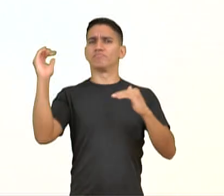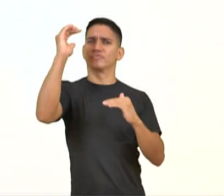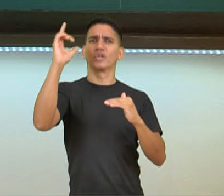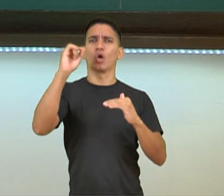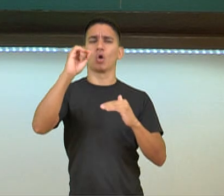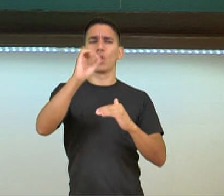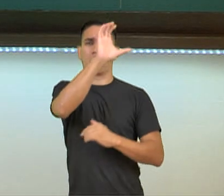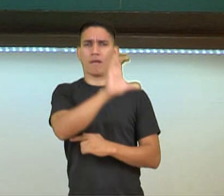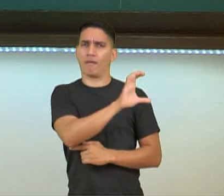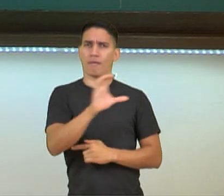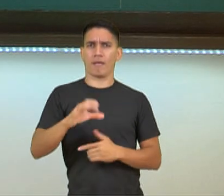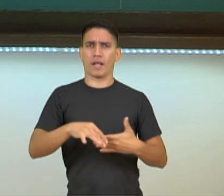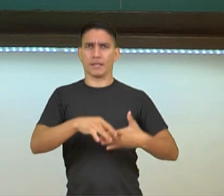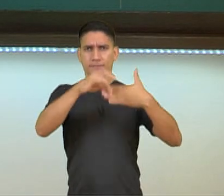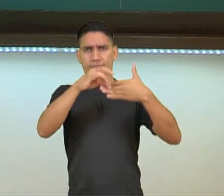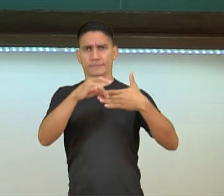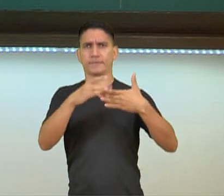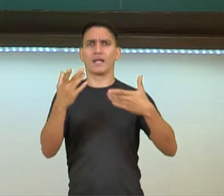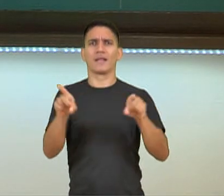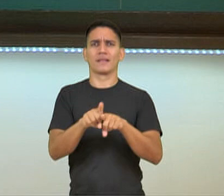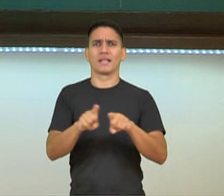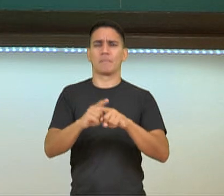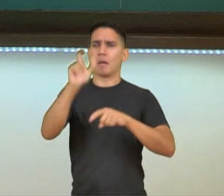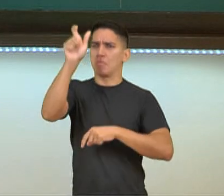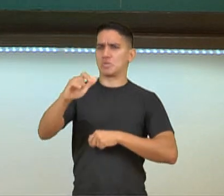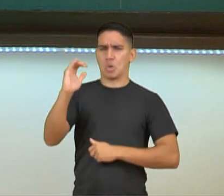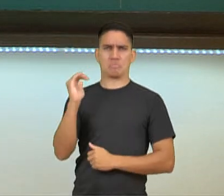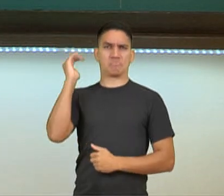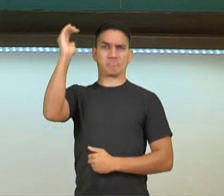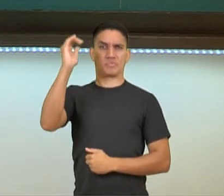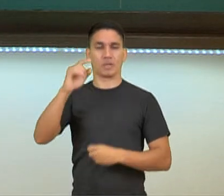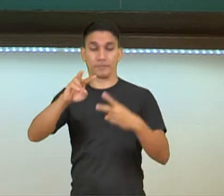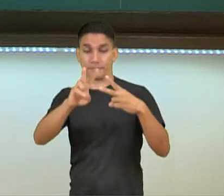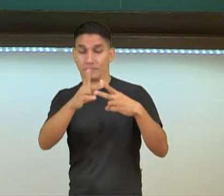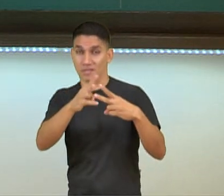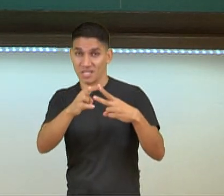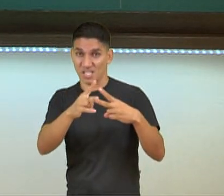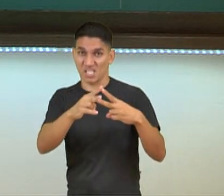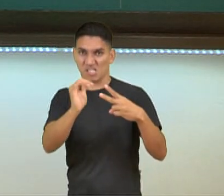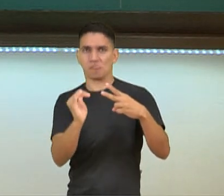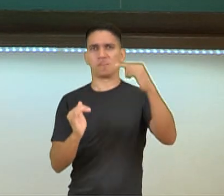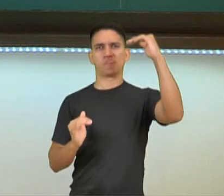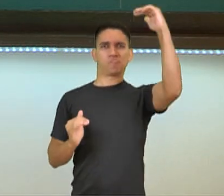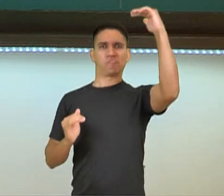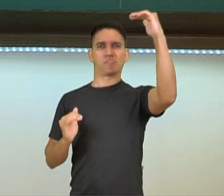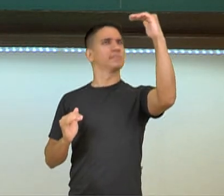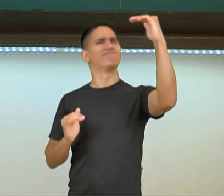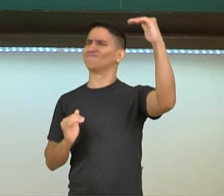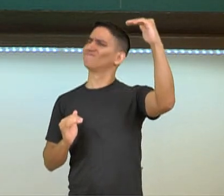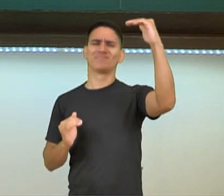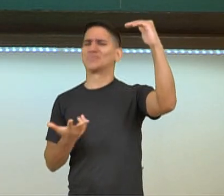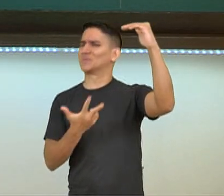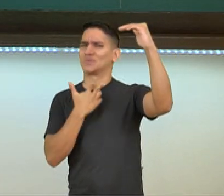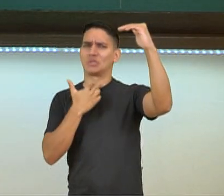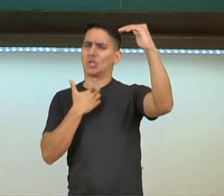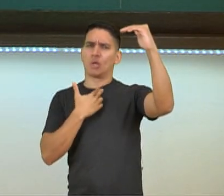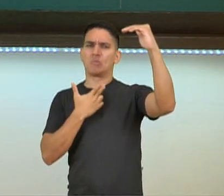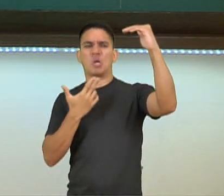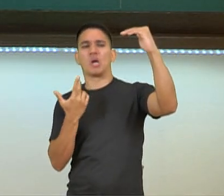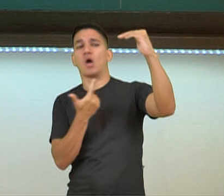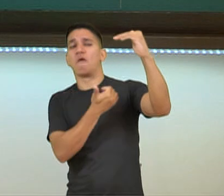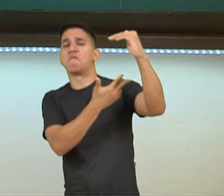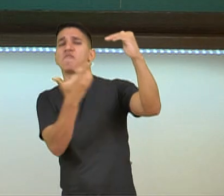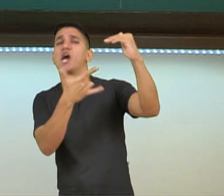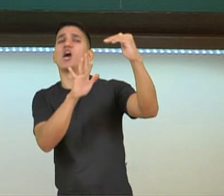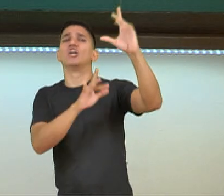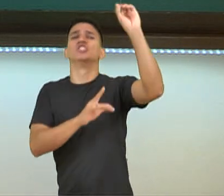nobreza. Então, esses estados, né, que eram o primeiro e o segundo estado, já não teriam nem a possibilidade de conseguir